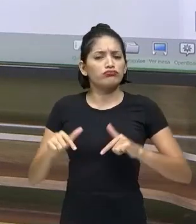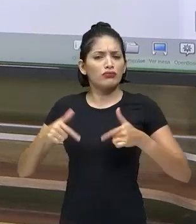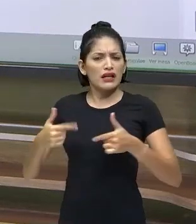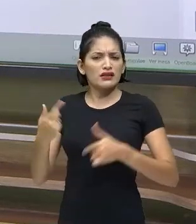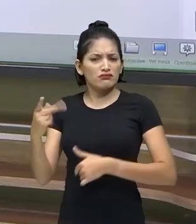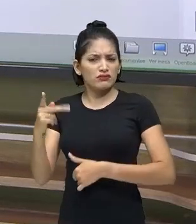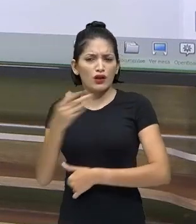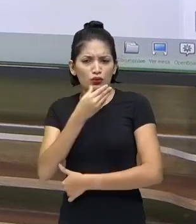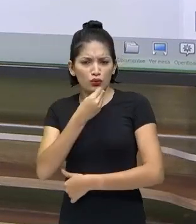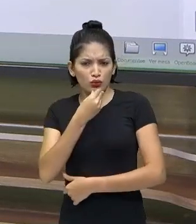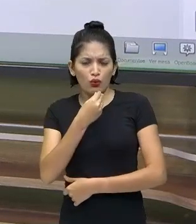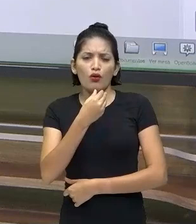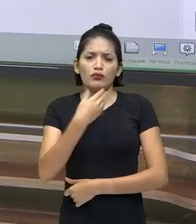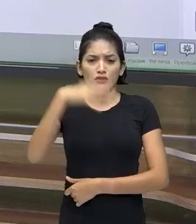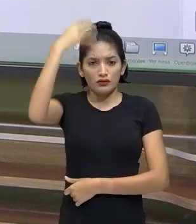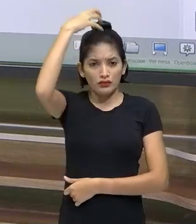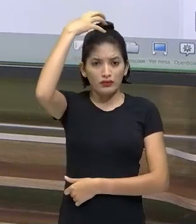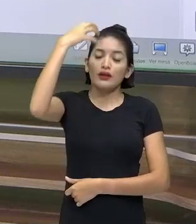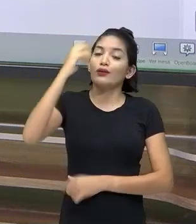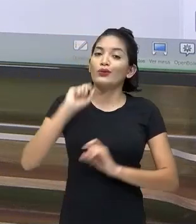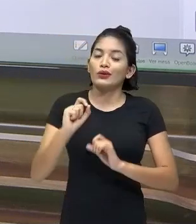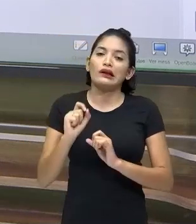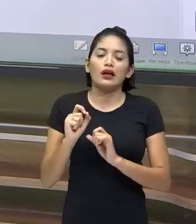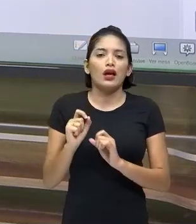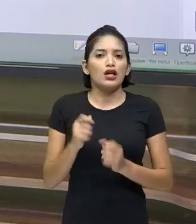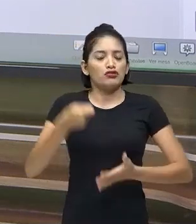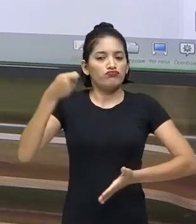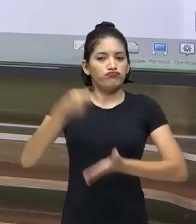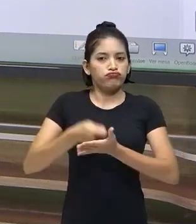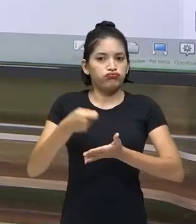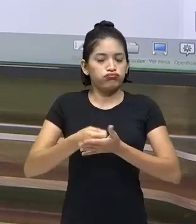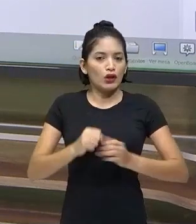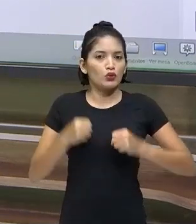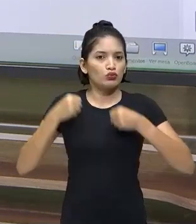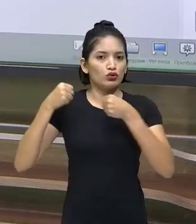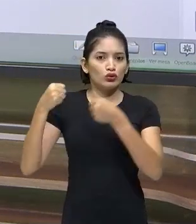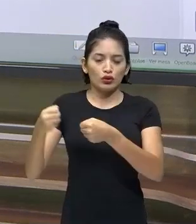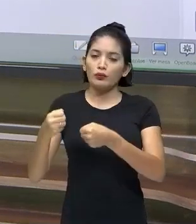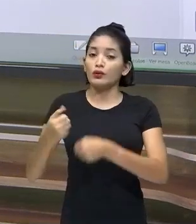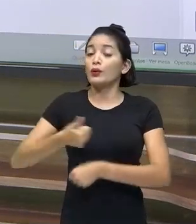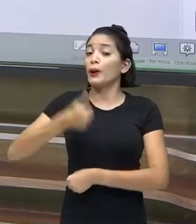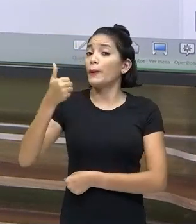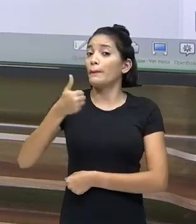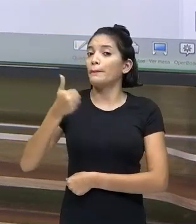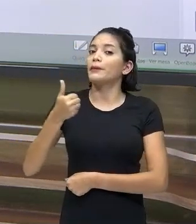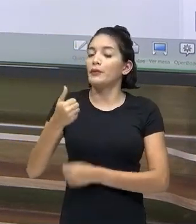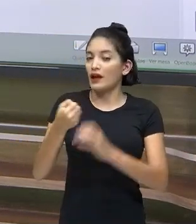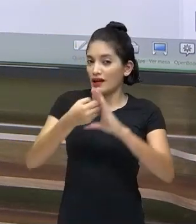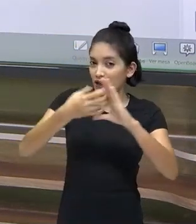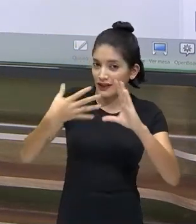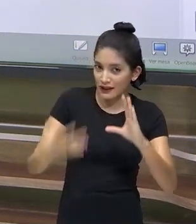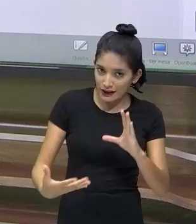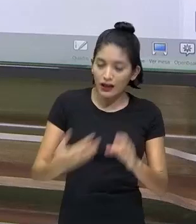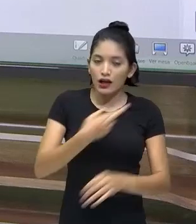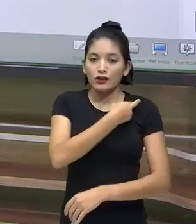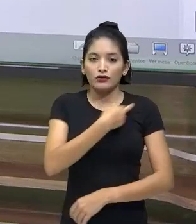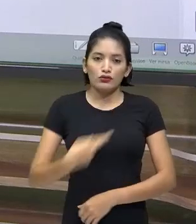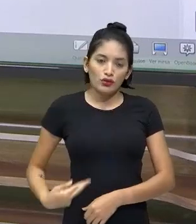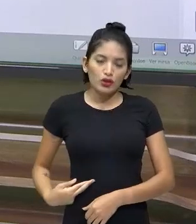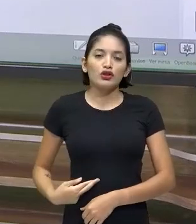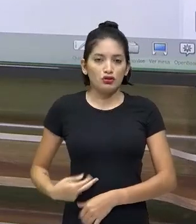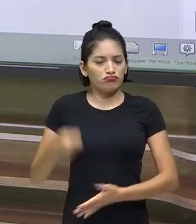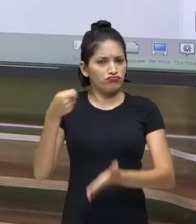dele, nós temos uma atitude totalmente autoritária, que é o primeiro ponto da característica de um regime